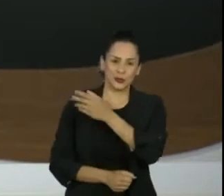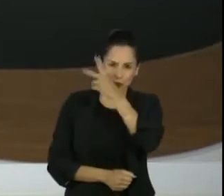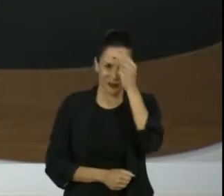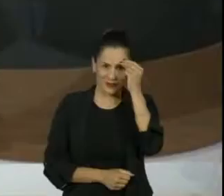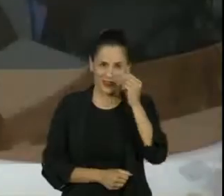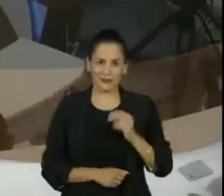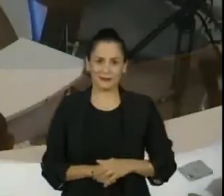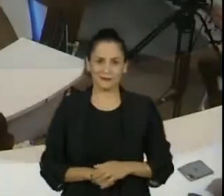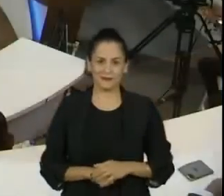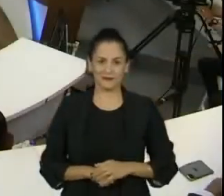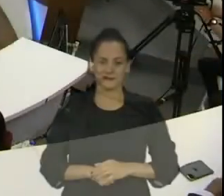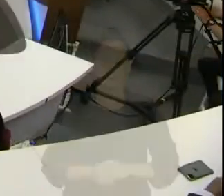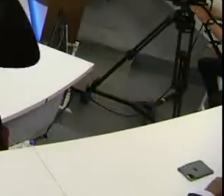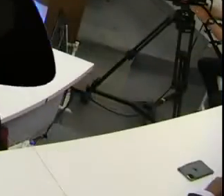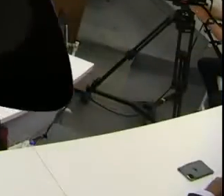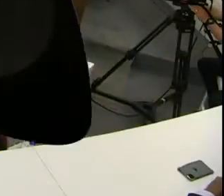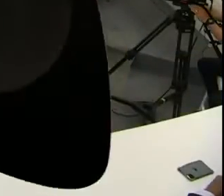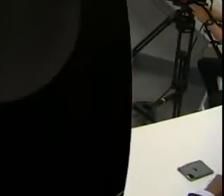daí.